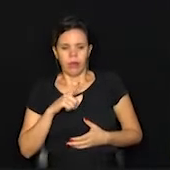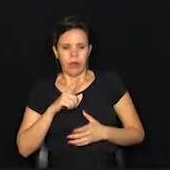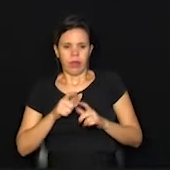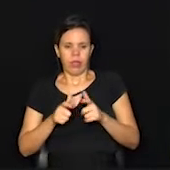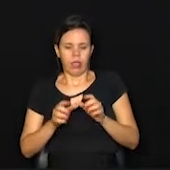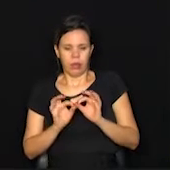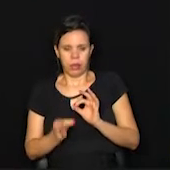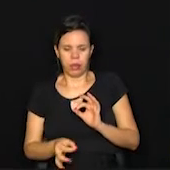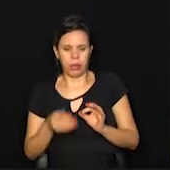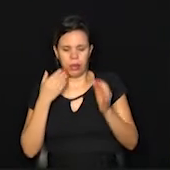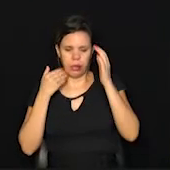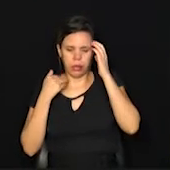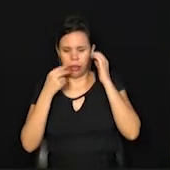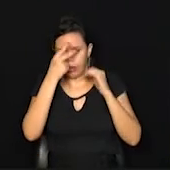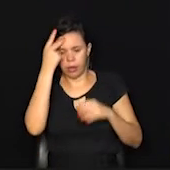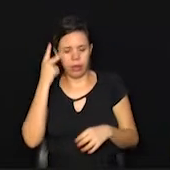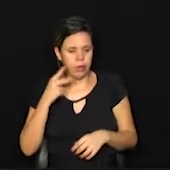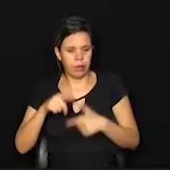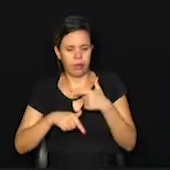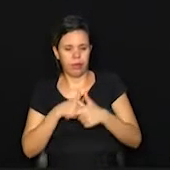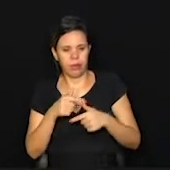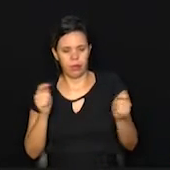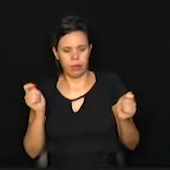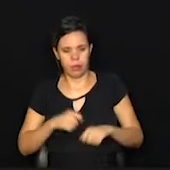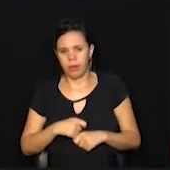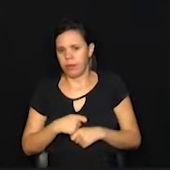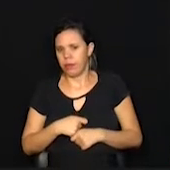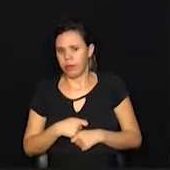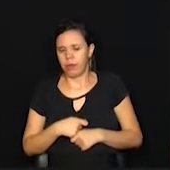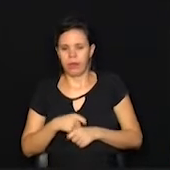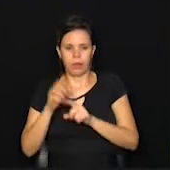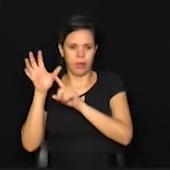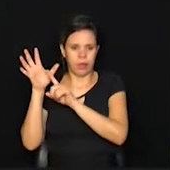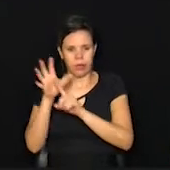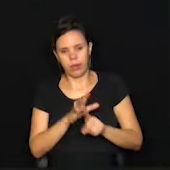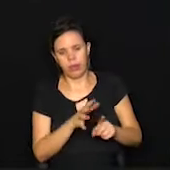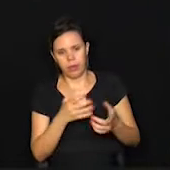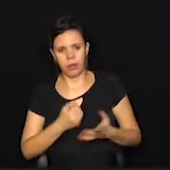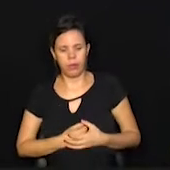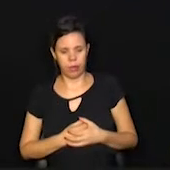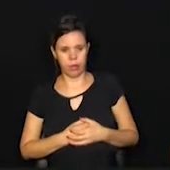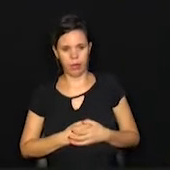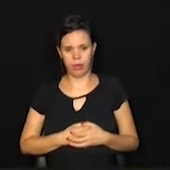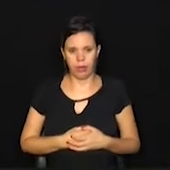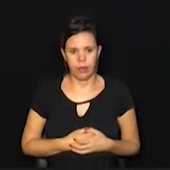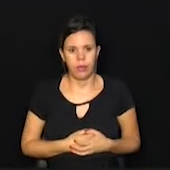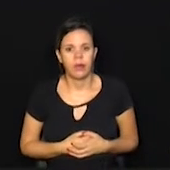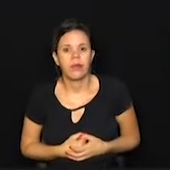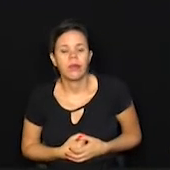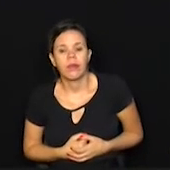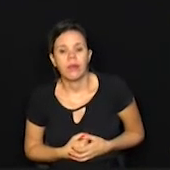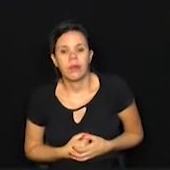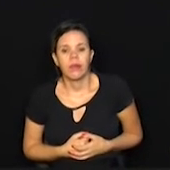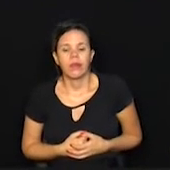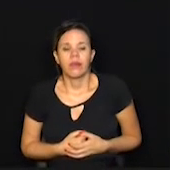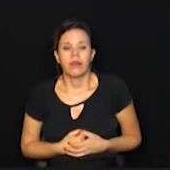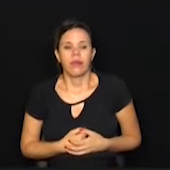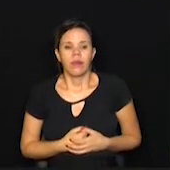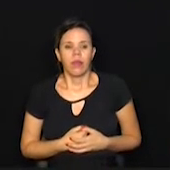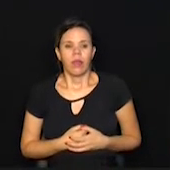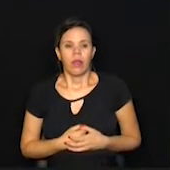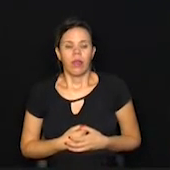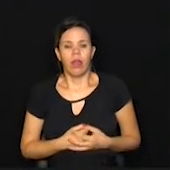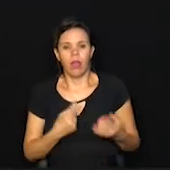imensa exploração da classe trabalhadora possibilitada pela repressão né possibilitada pela repressão e eu a